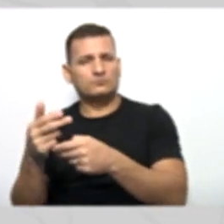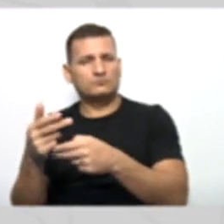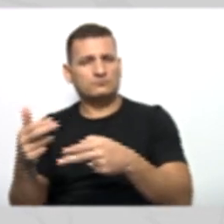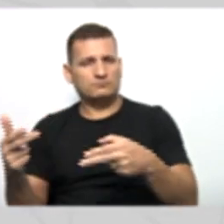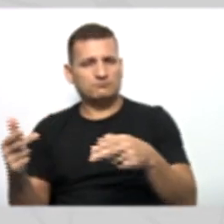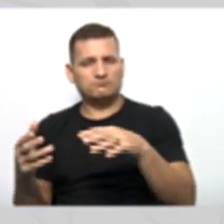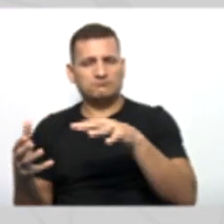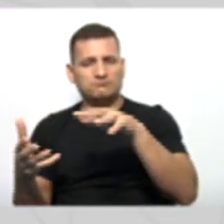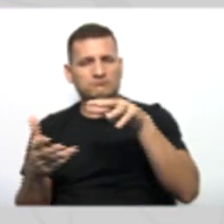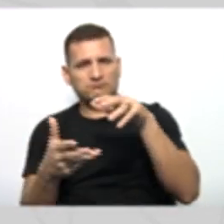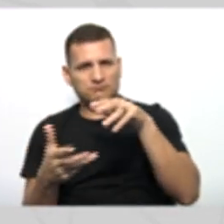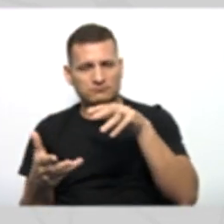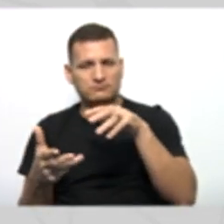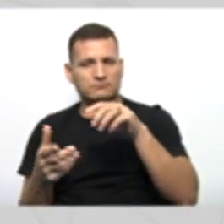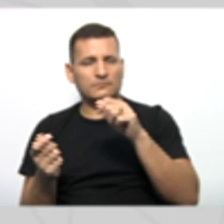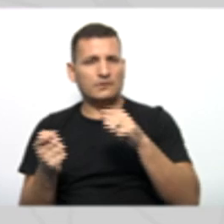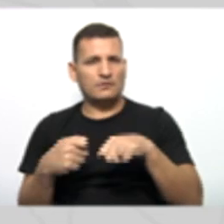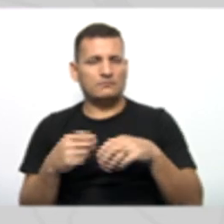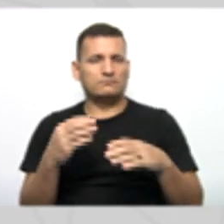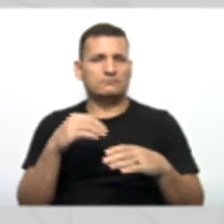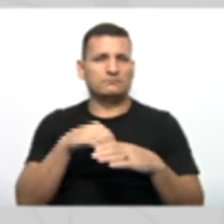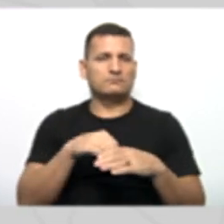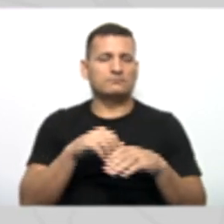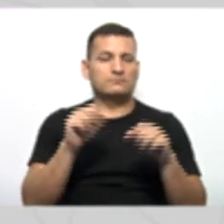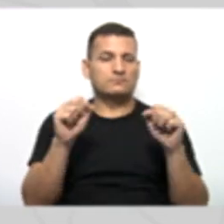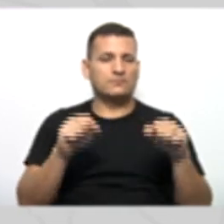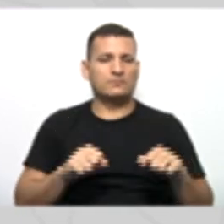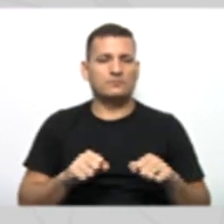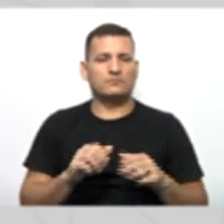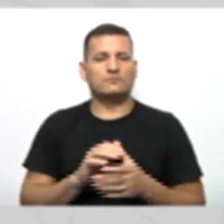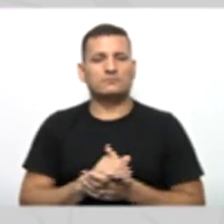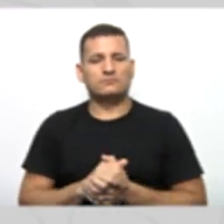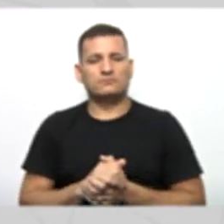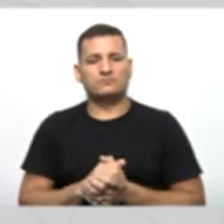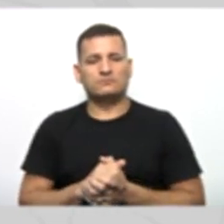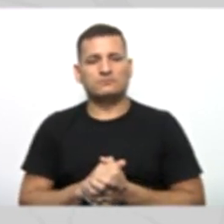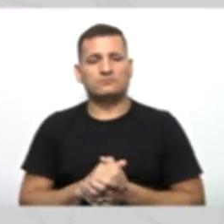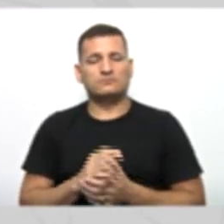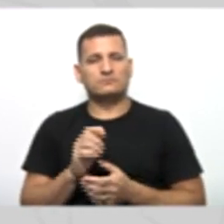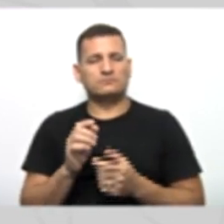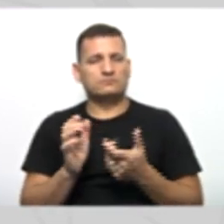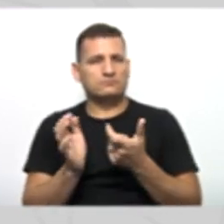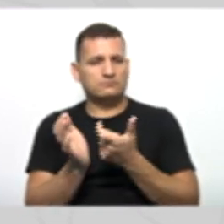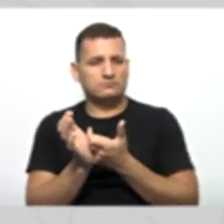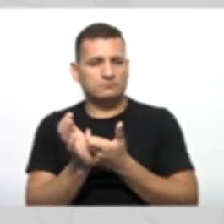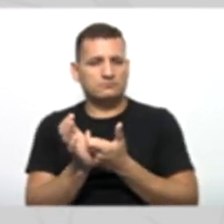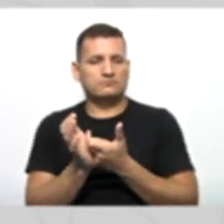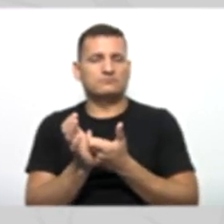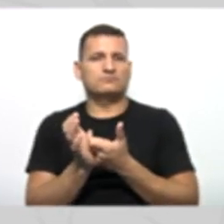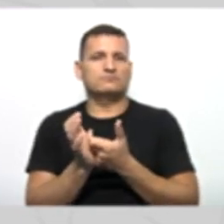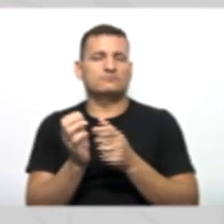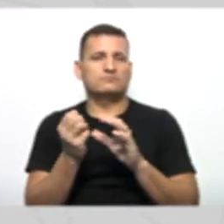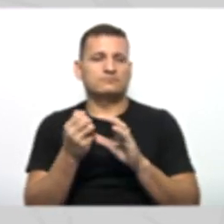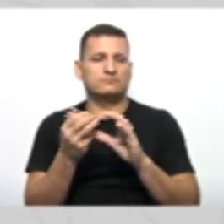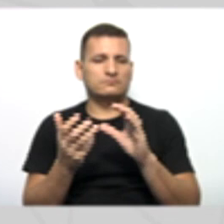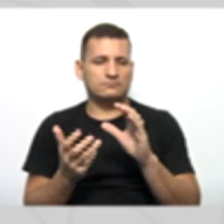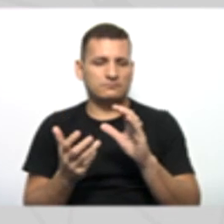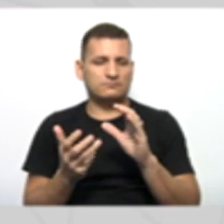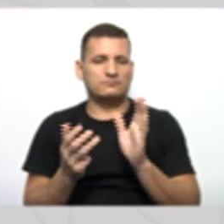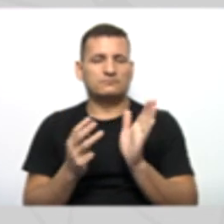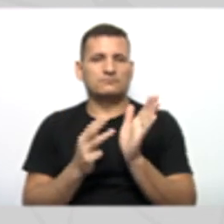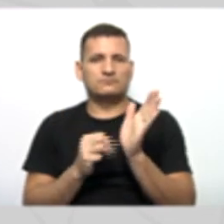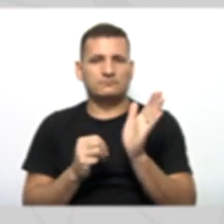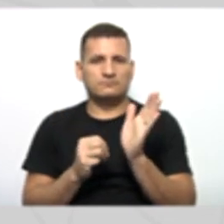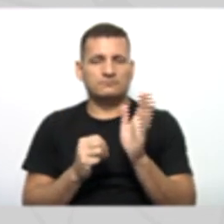de representação em um software. É a definição de quê? É uma classe? É um atributo? É um método?